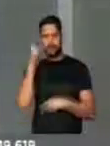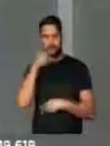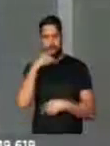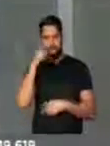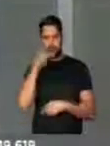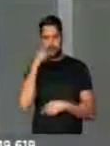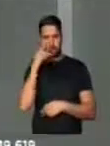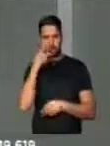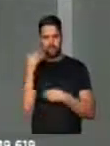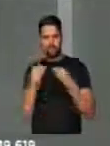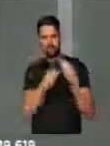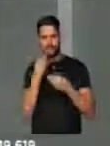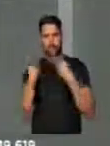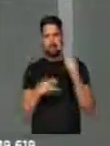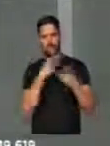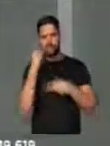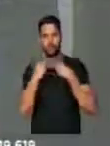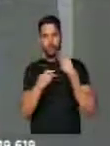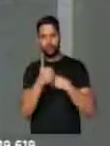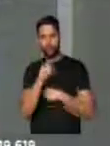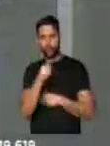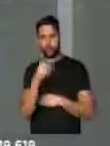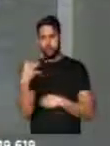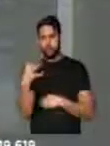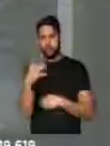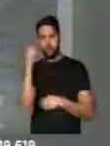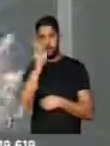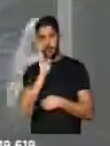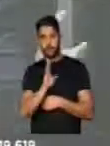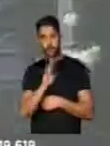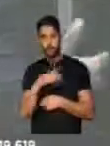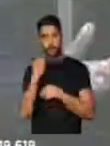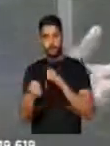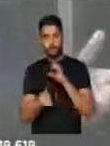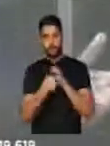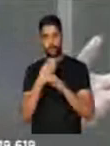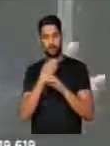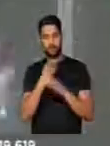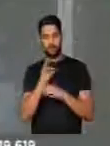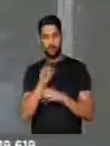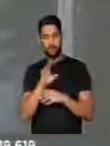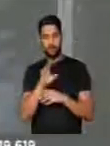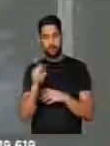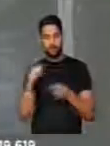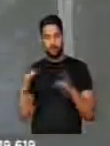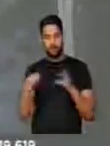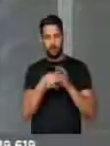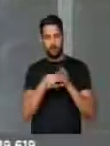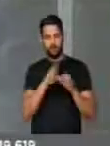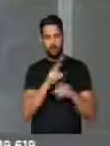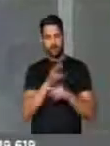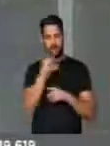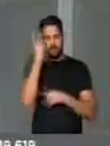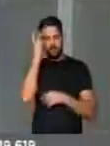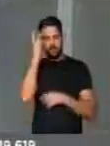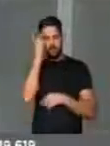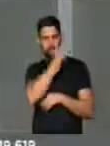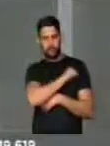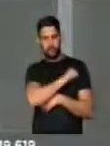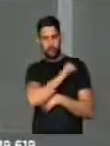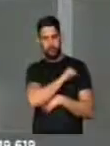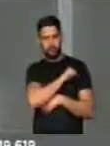político megalomaníaco de 2014 que o Brasil ia construir um trem-bala que ia ligar Campinas, São Paulo ao Rio de